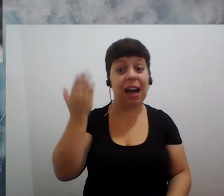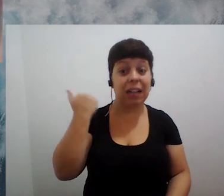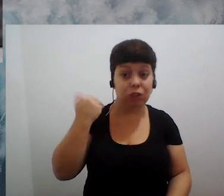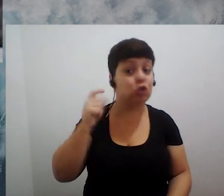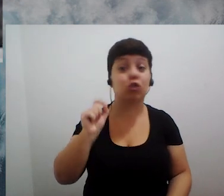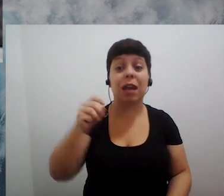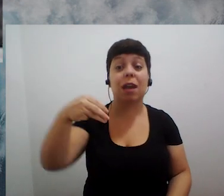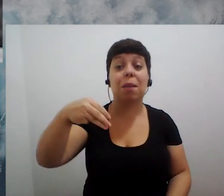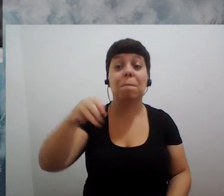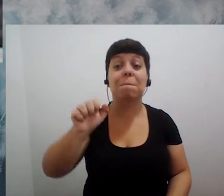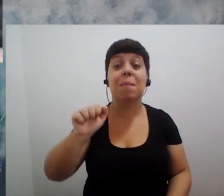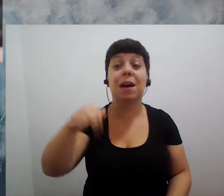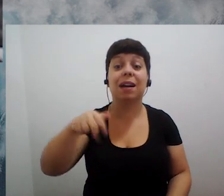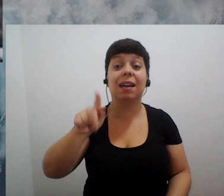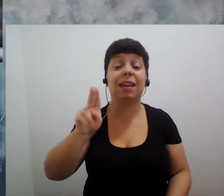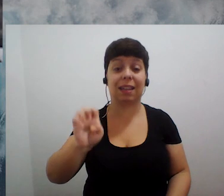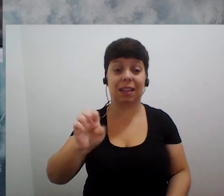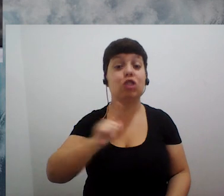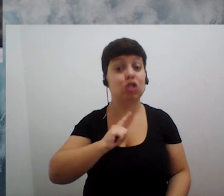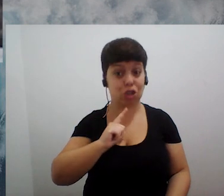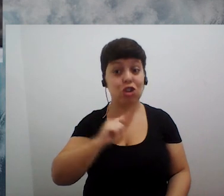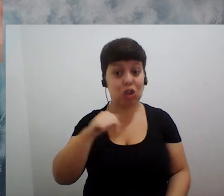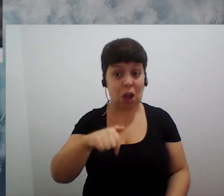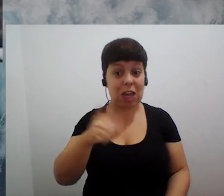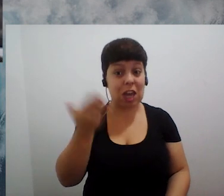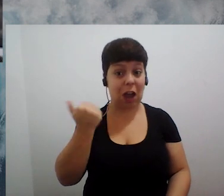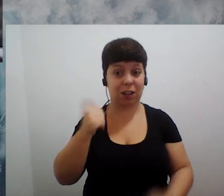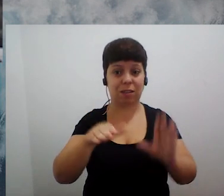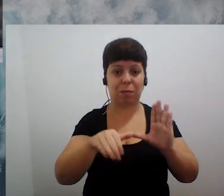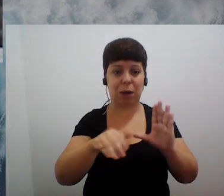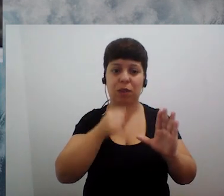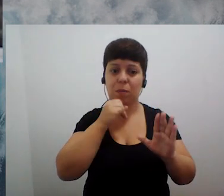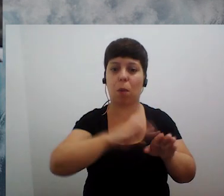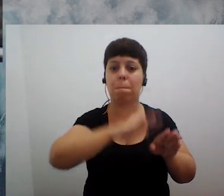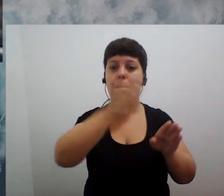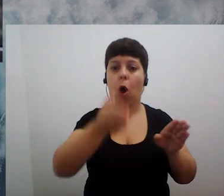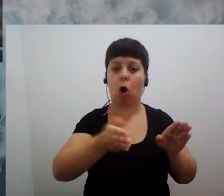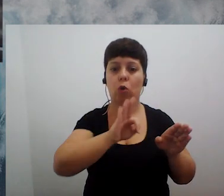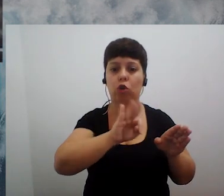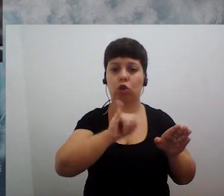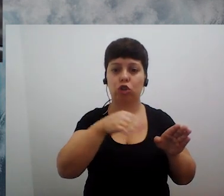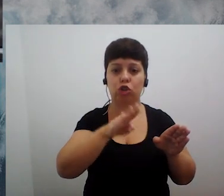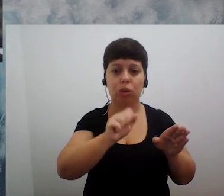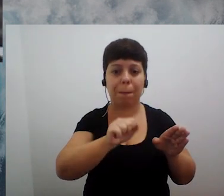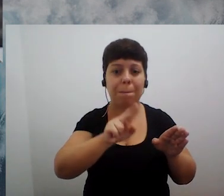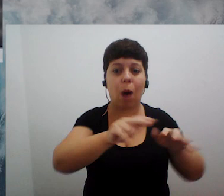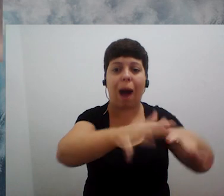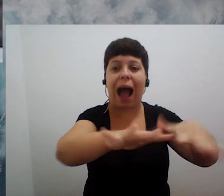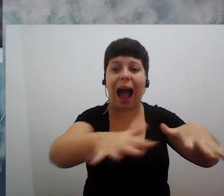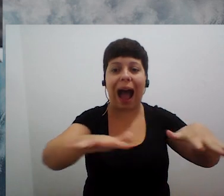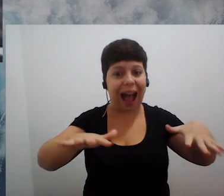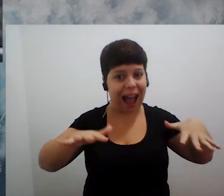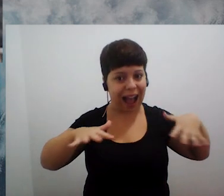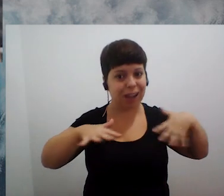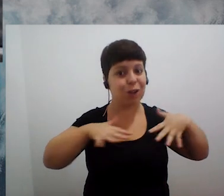a maré era um mangue. Então, vários lugares aqui do Complexo da Maré tinham praias. Por exemplo, no Morro do Timbal, ele era cercado por